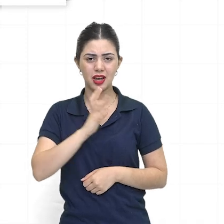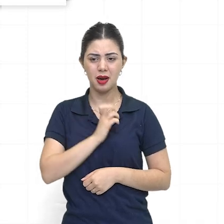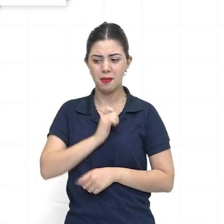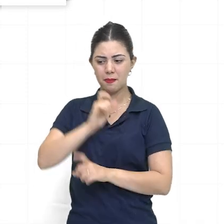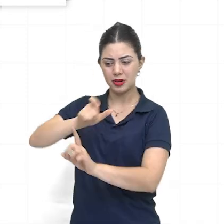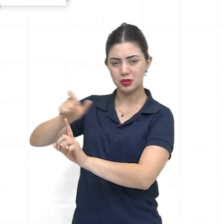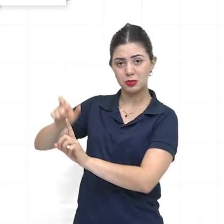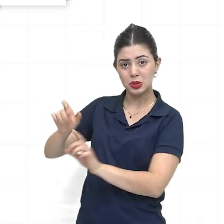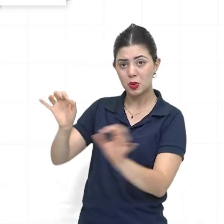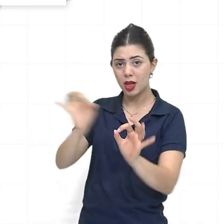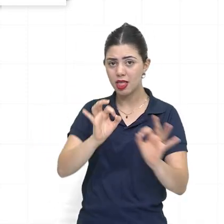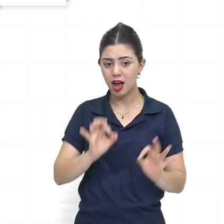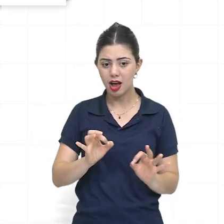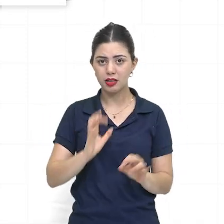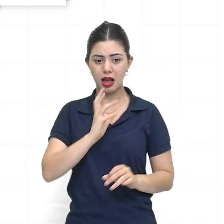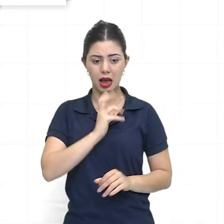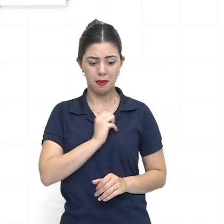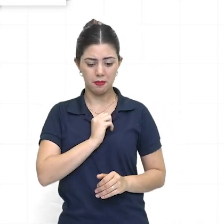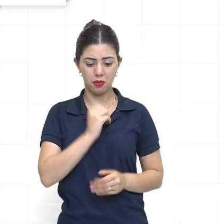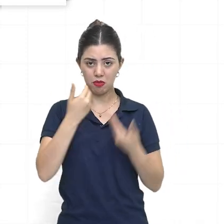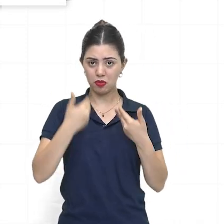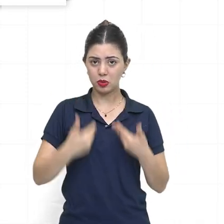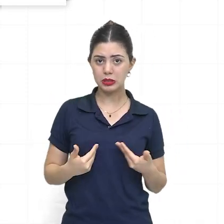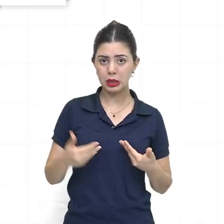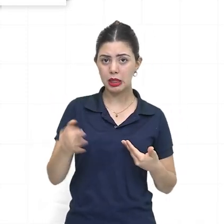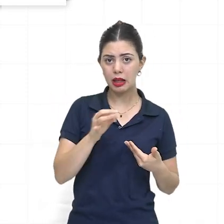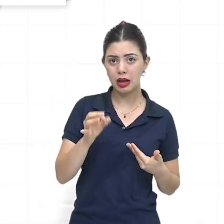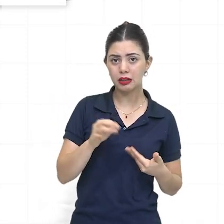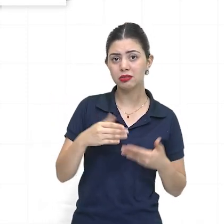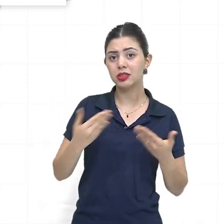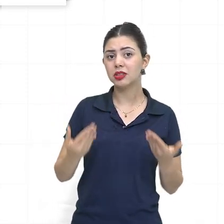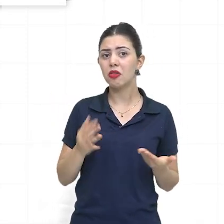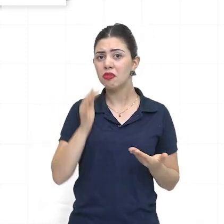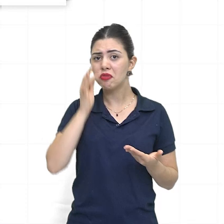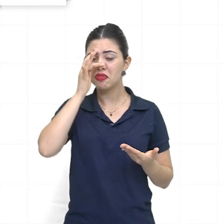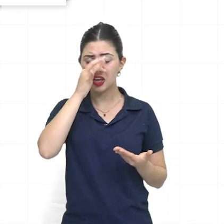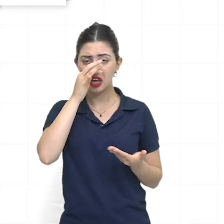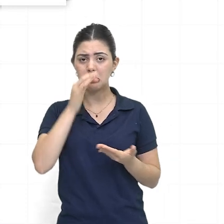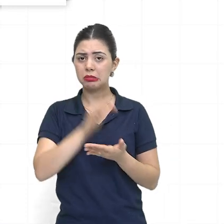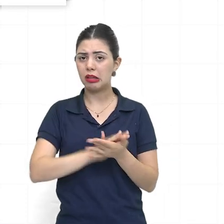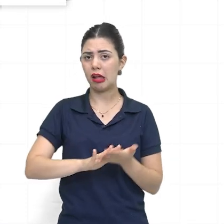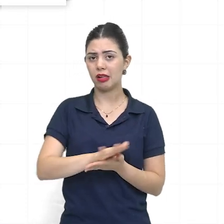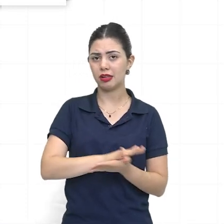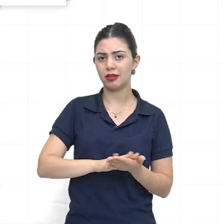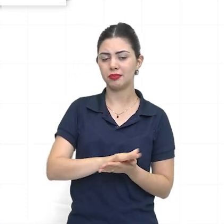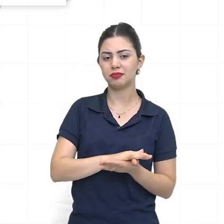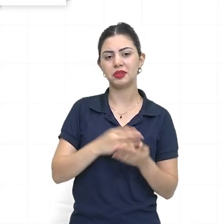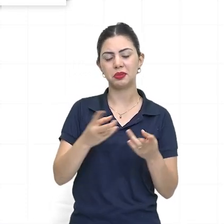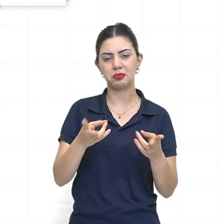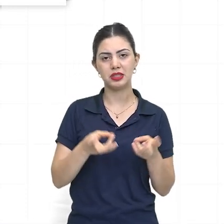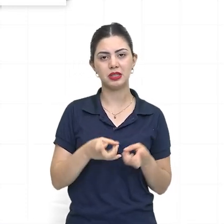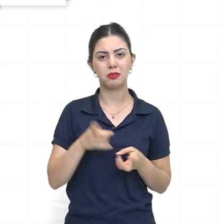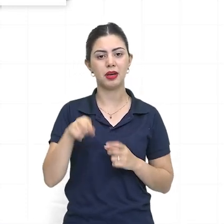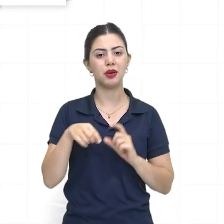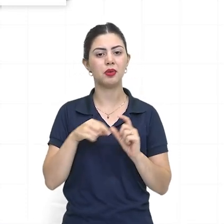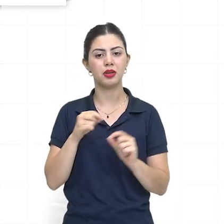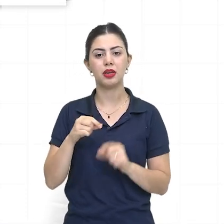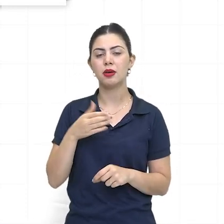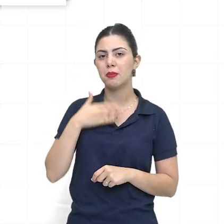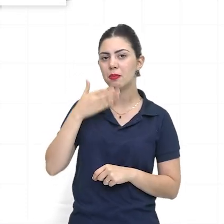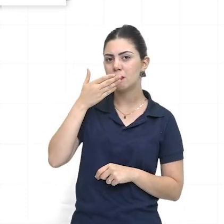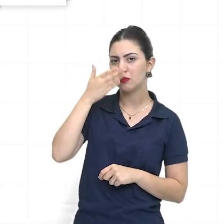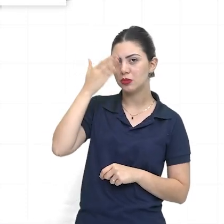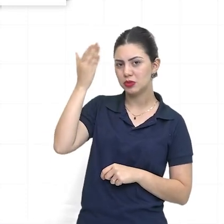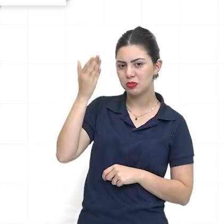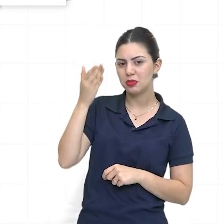si mesmo, você está sendo infiel consigo e com o outro. Então, a mensagem muçulmana já é uma mensagem até um pouco